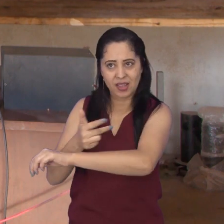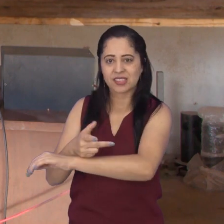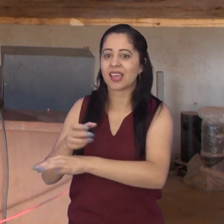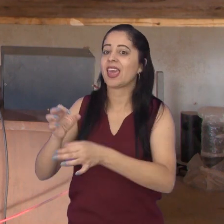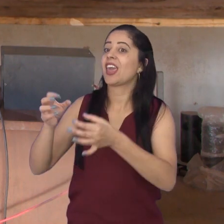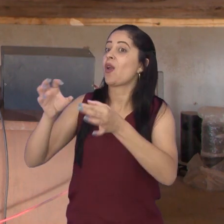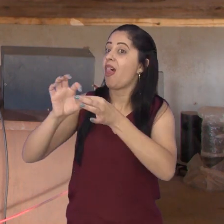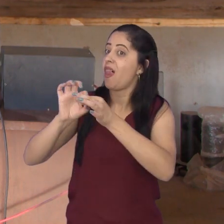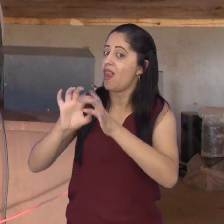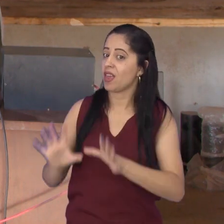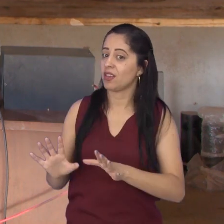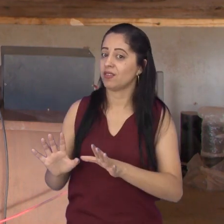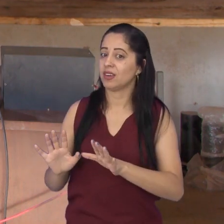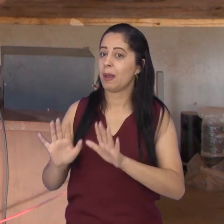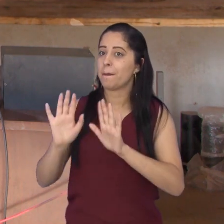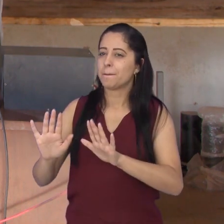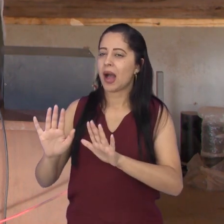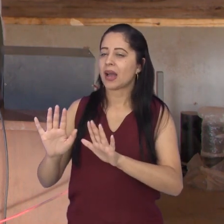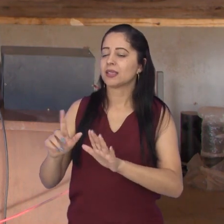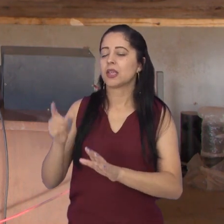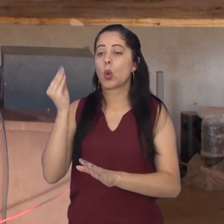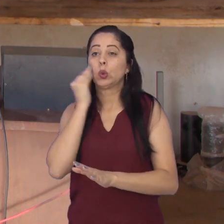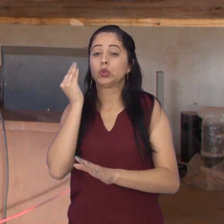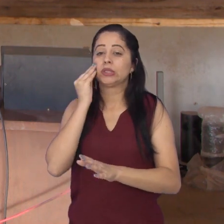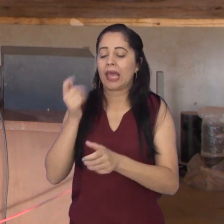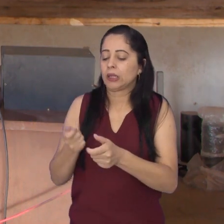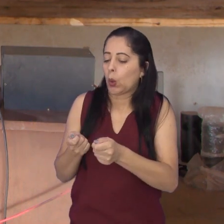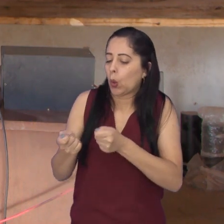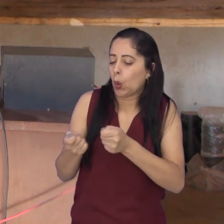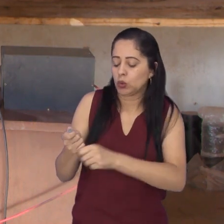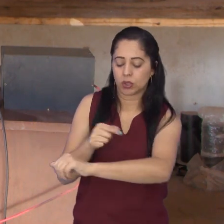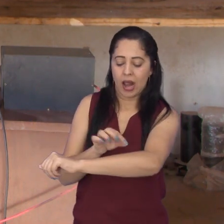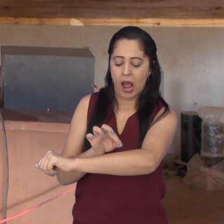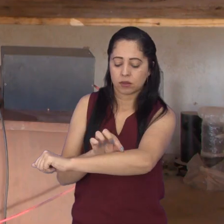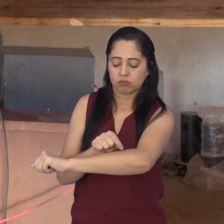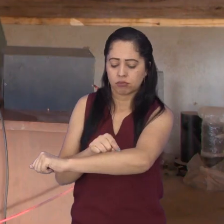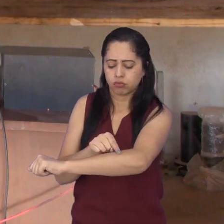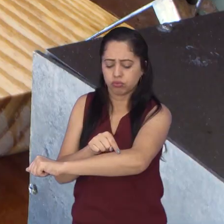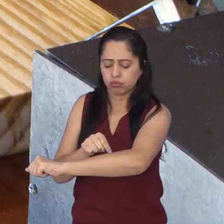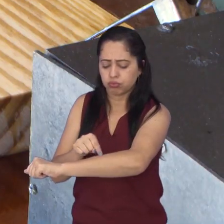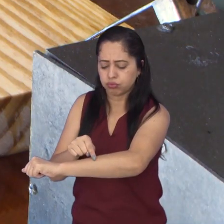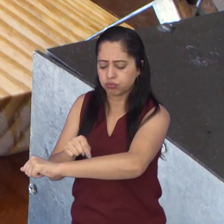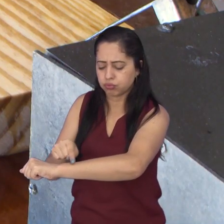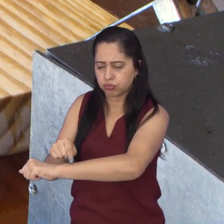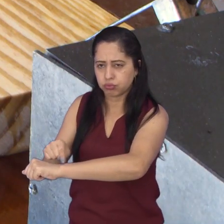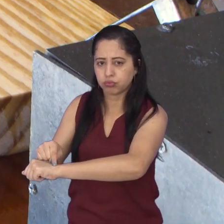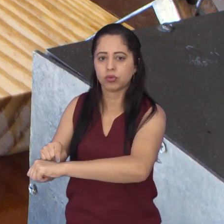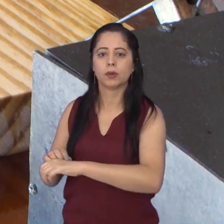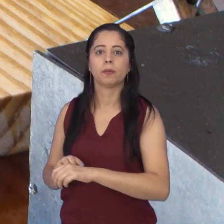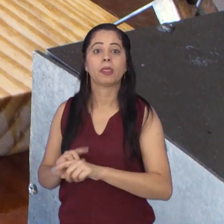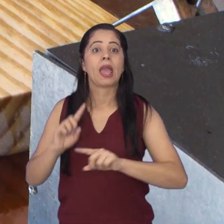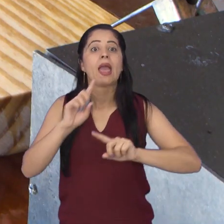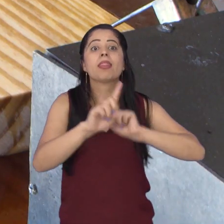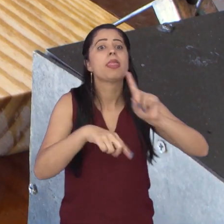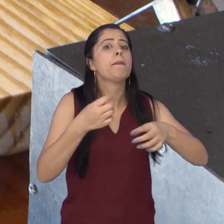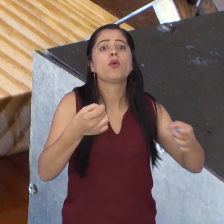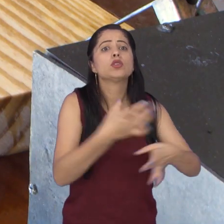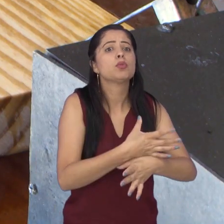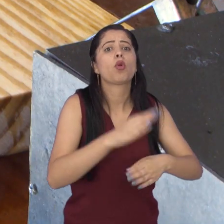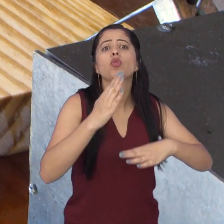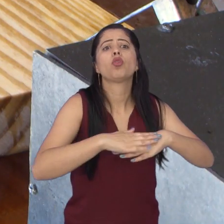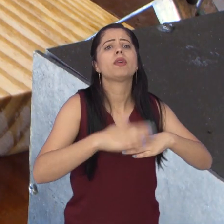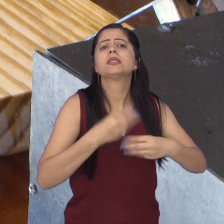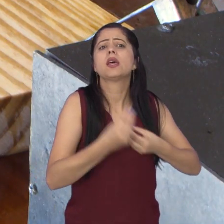bacana. Entendeu? Mas aqui eu consigo Você vai controlar controlando um pouco a direção, isso, pra onde que elas vão. Preencher E o que espaço. você faz depois dessas linhas